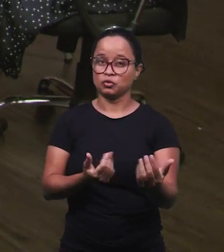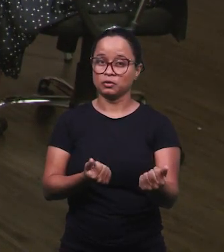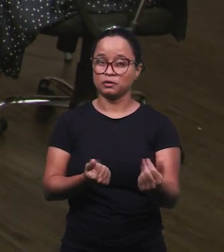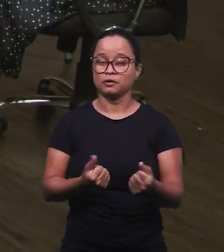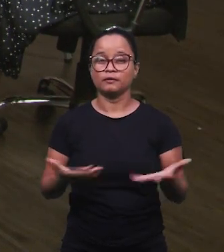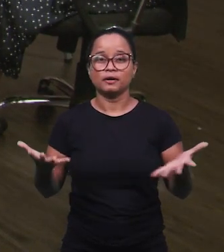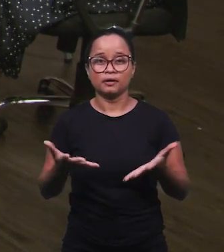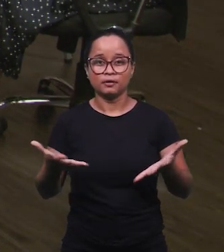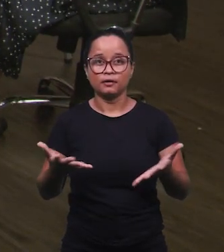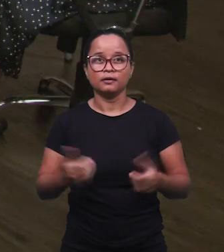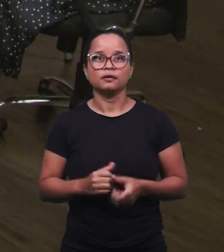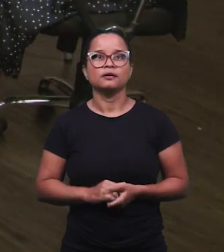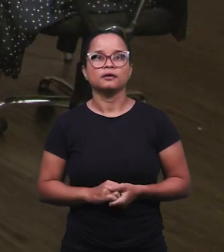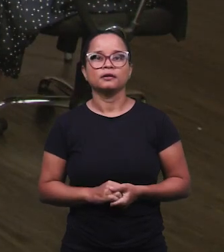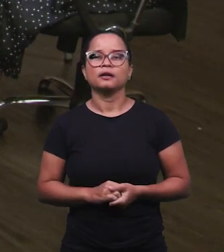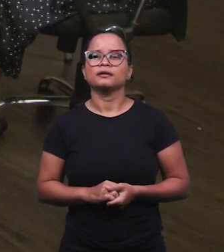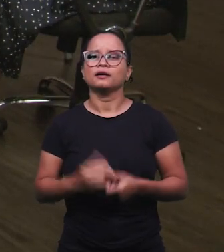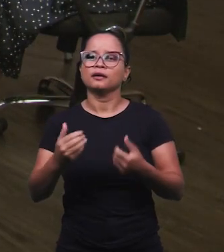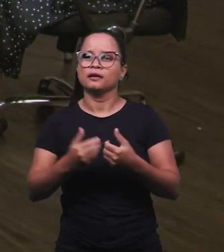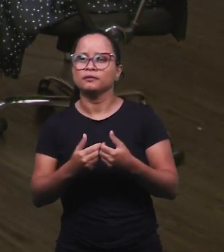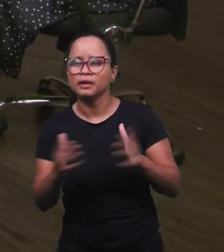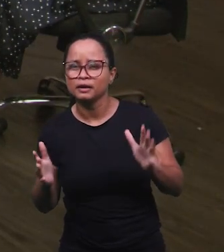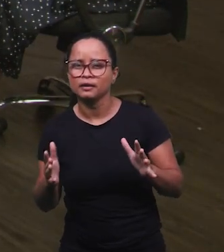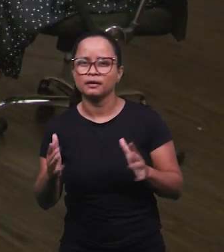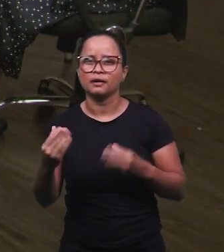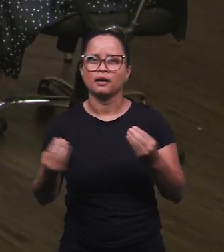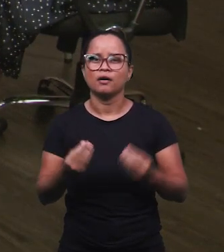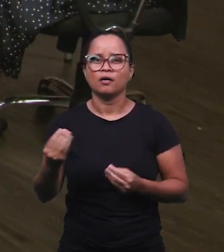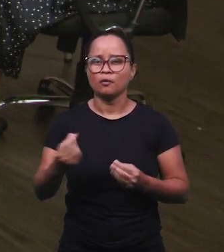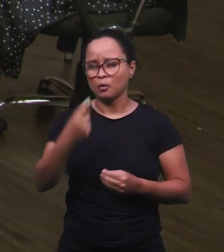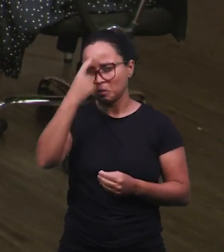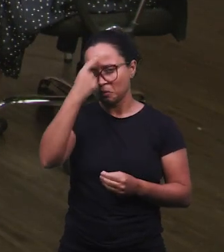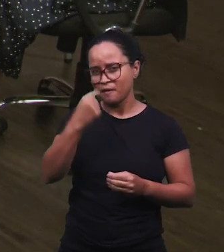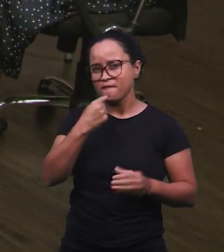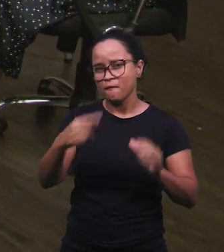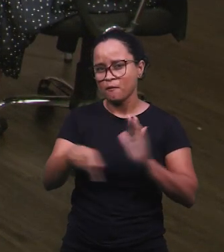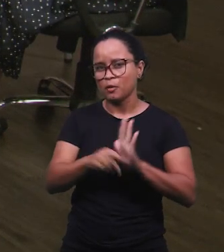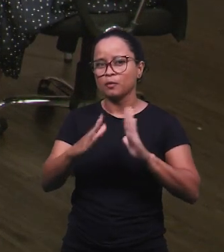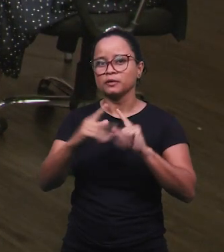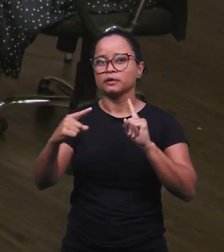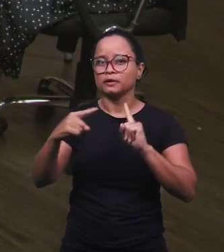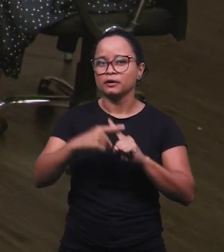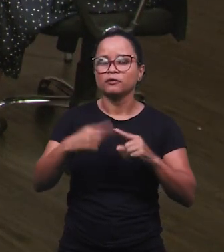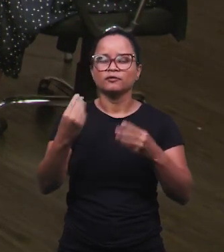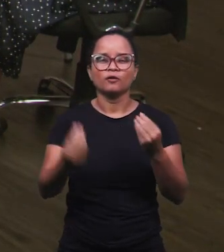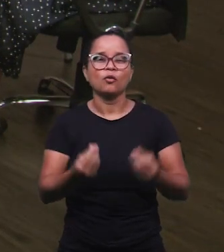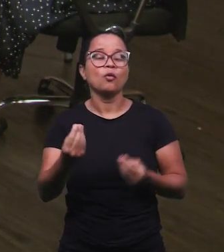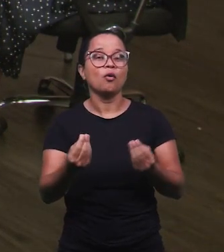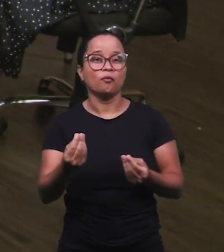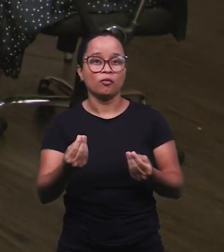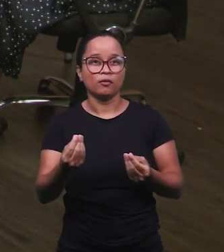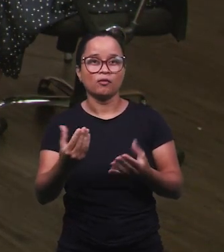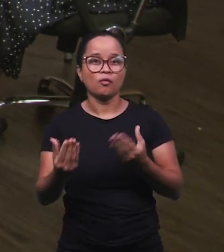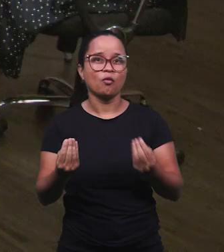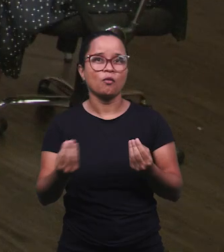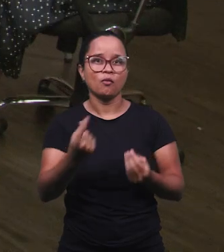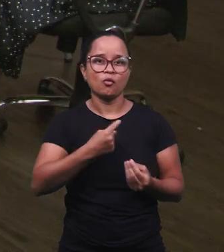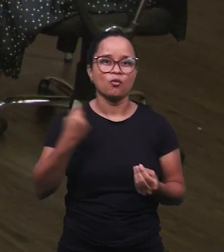estão querendo abrir ali um perfil da igreja. Como é que funciona isso? Como é que a